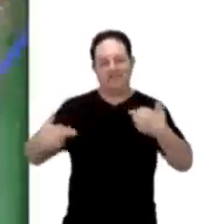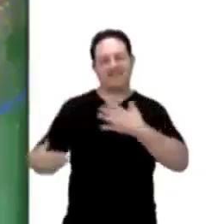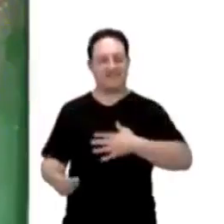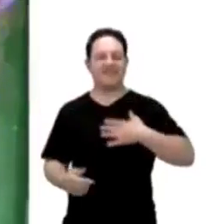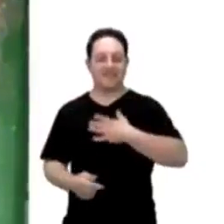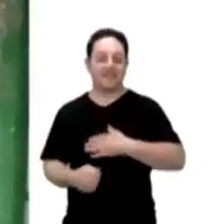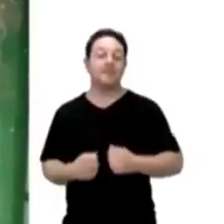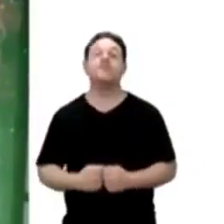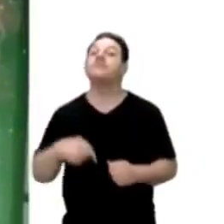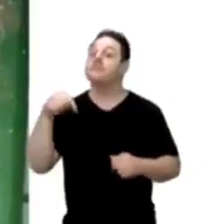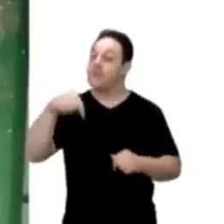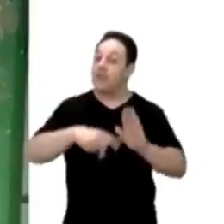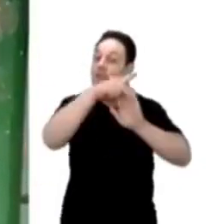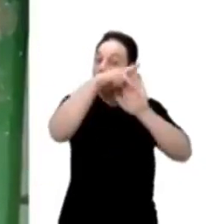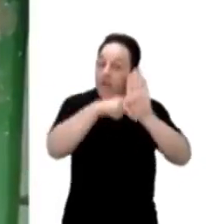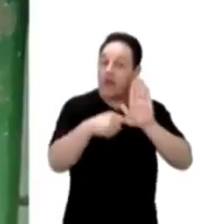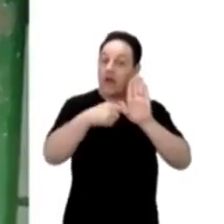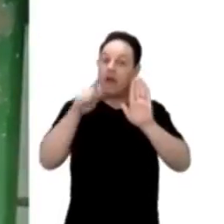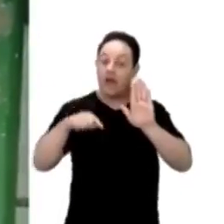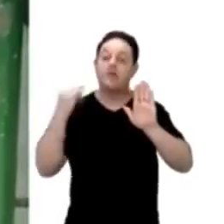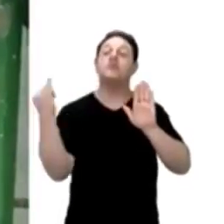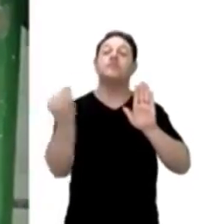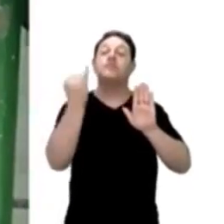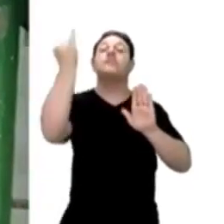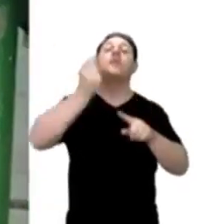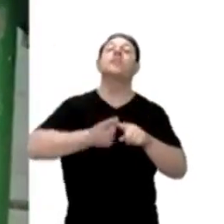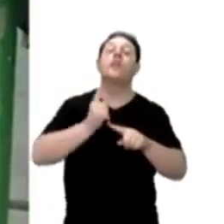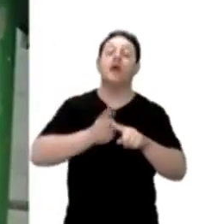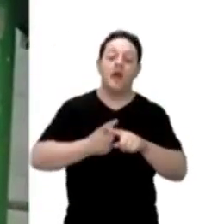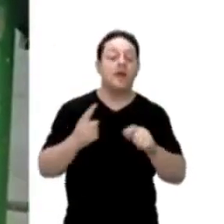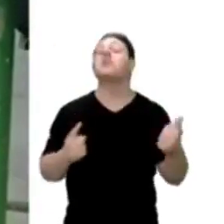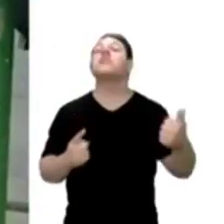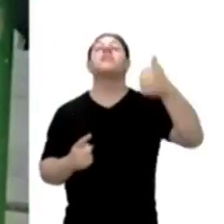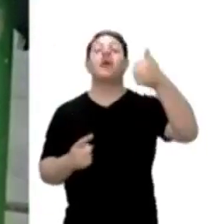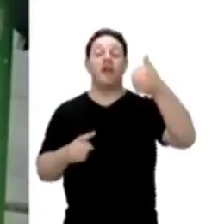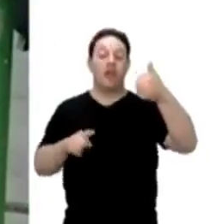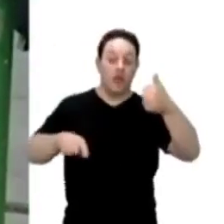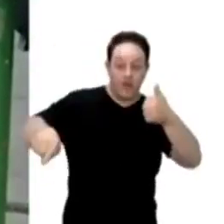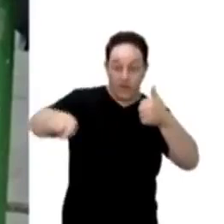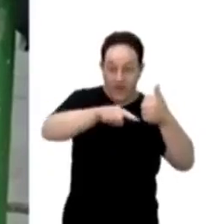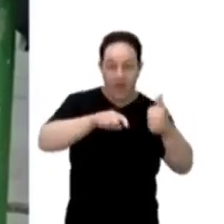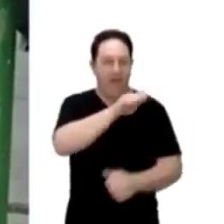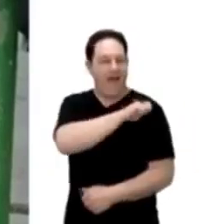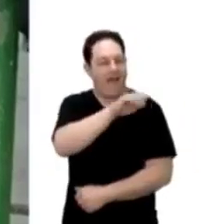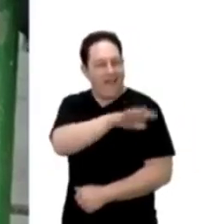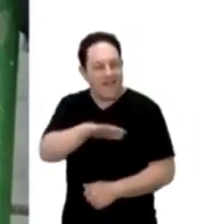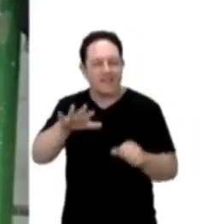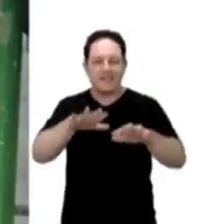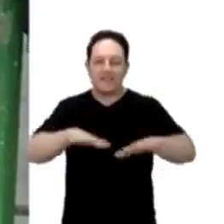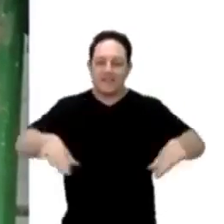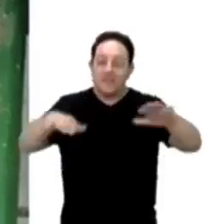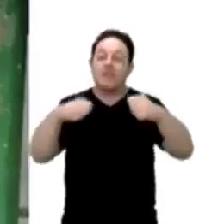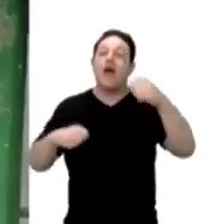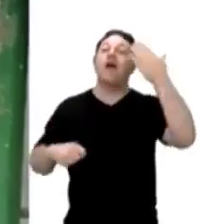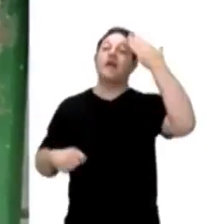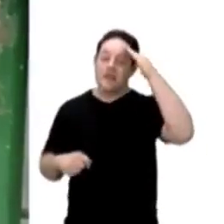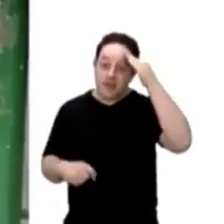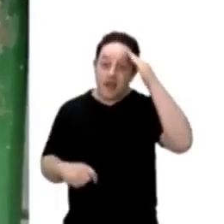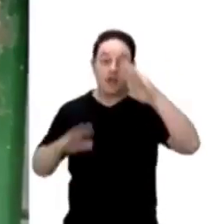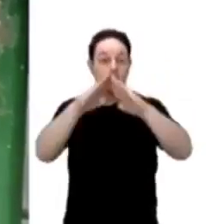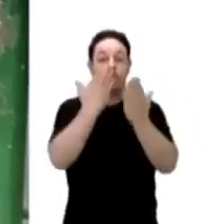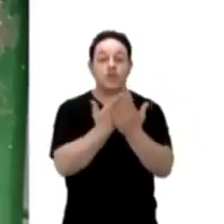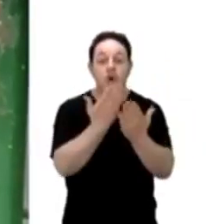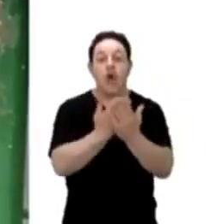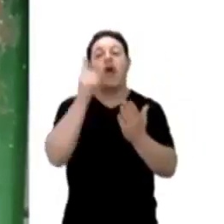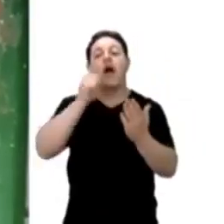fazer essa missão aqui. Esse projeto é importantíssimo por quê? Primeiro porque vocês, os nossos alunos, têm que entender que a escola faz